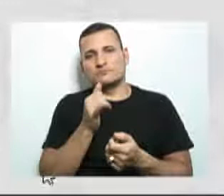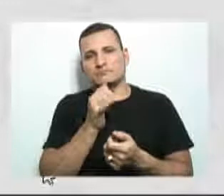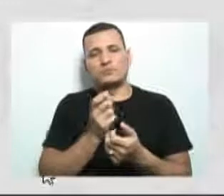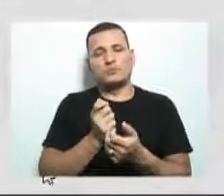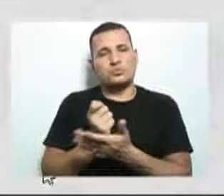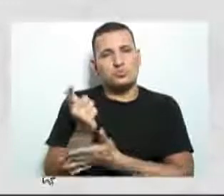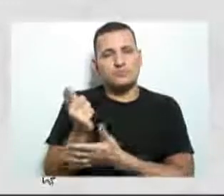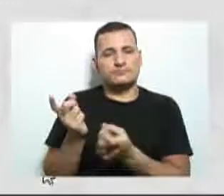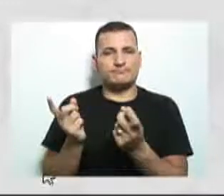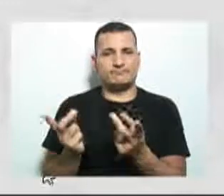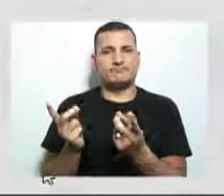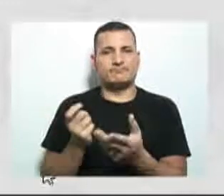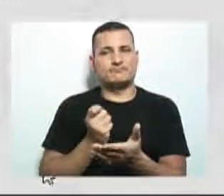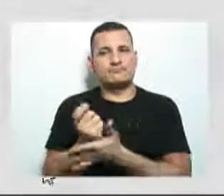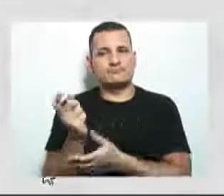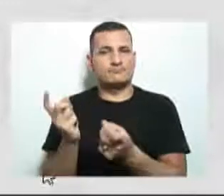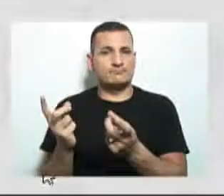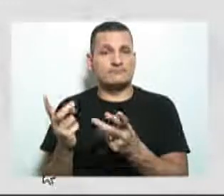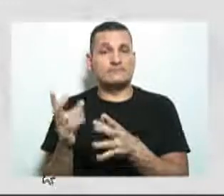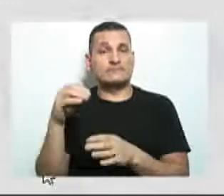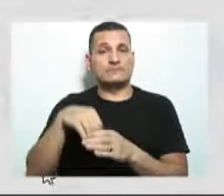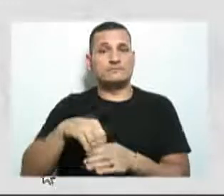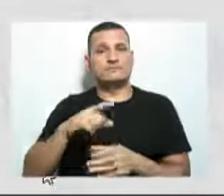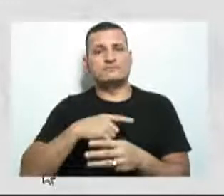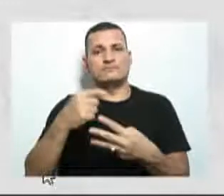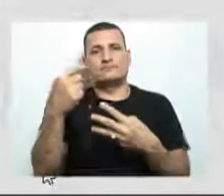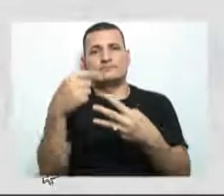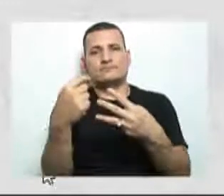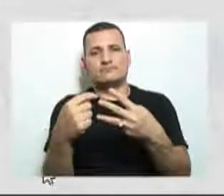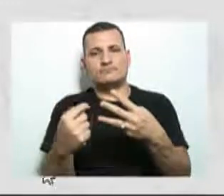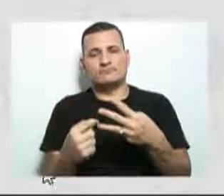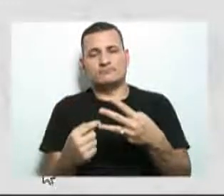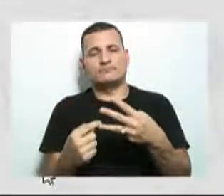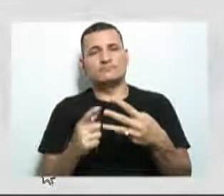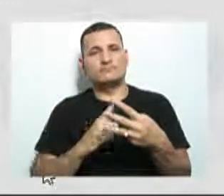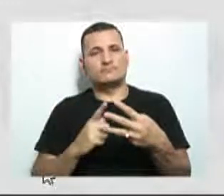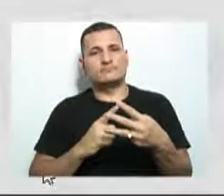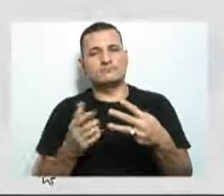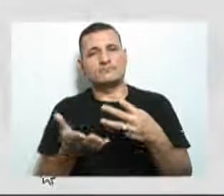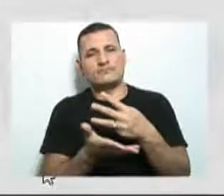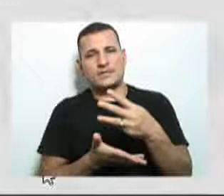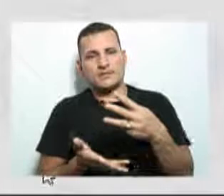exemplo, contemplam 3 pontos fundamentais.